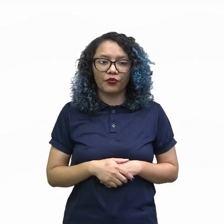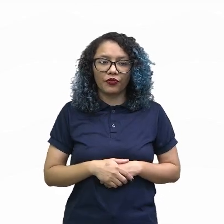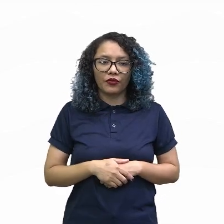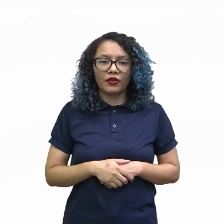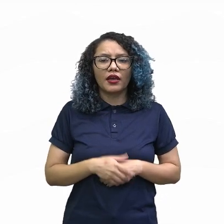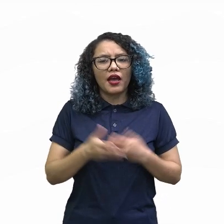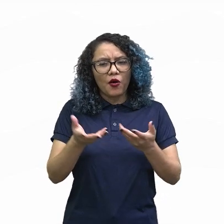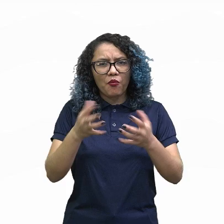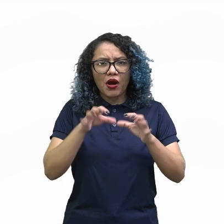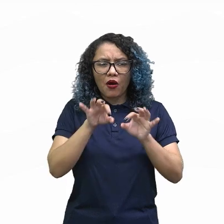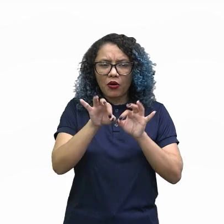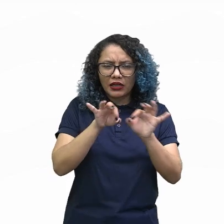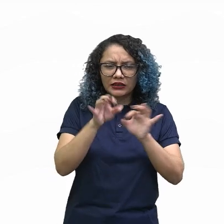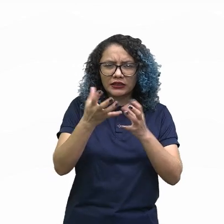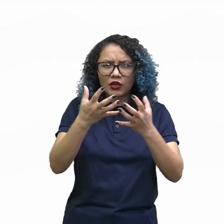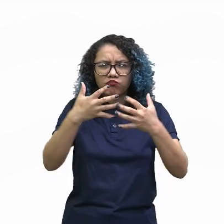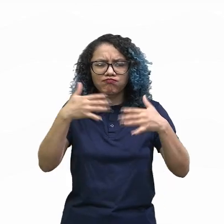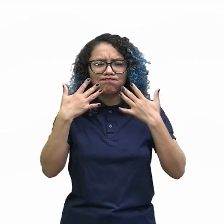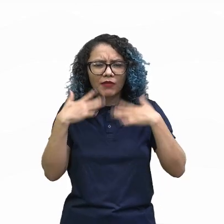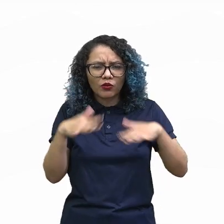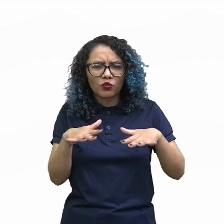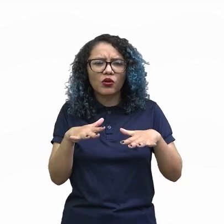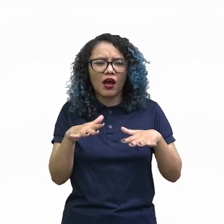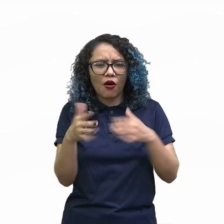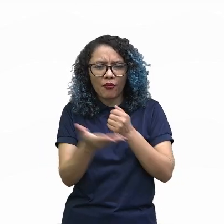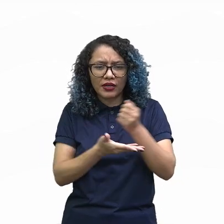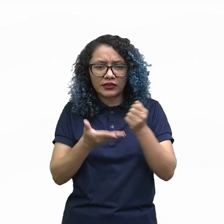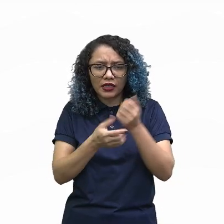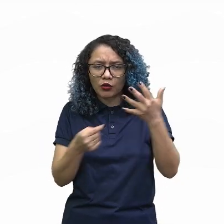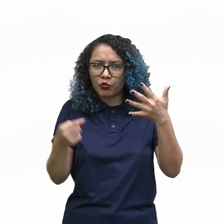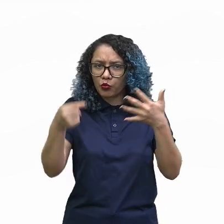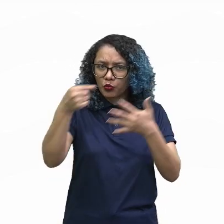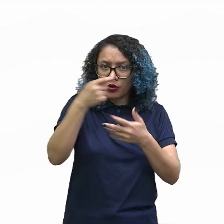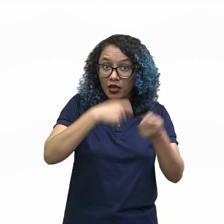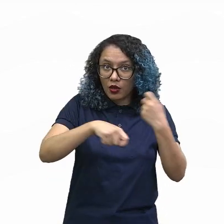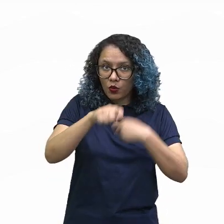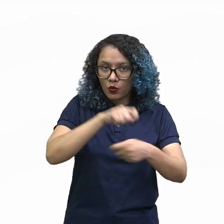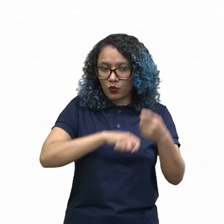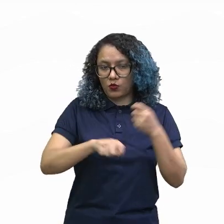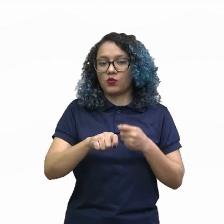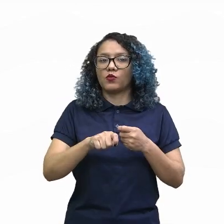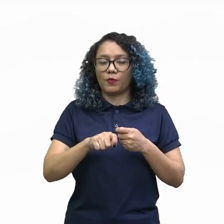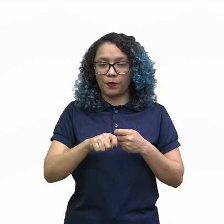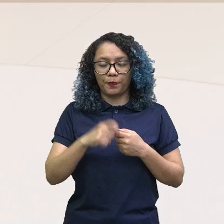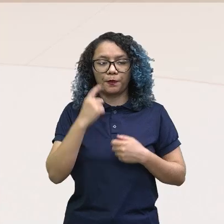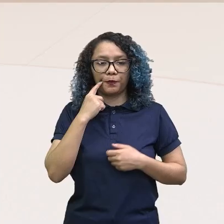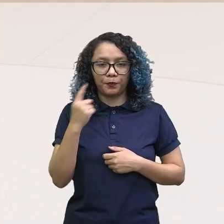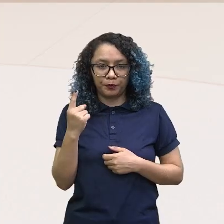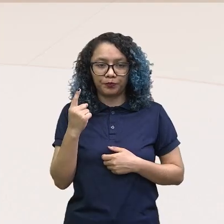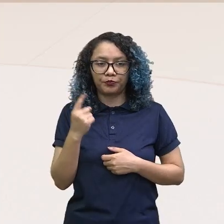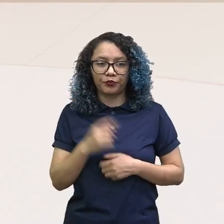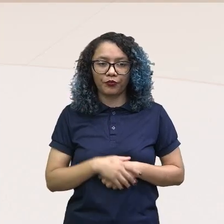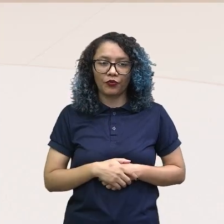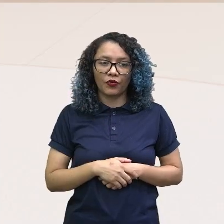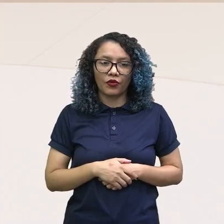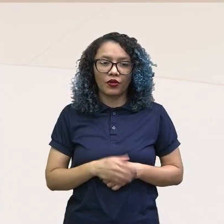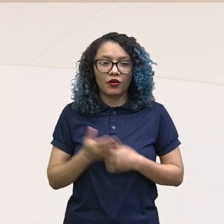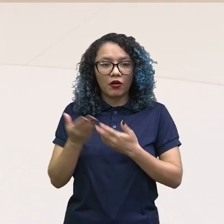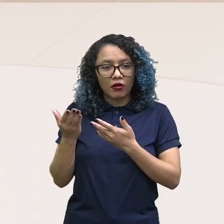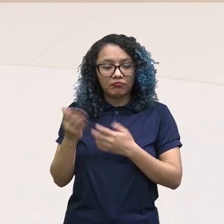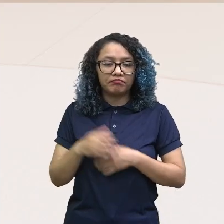mais fluida, baseada em fatores econômicos, certo? Então nós temos aqui, né, clero, nobreza